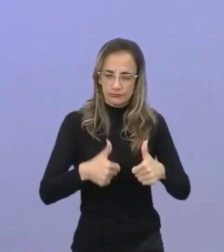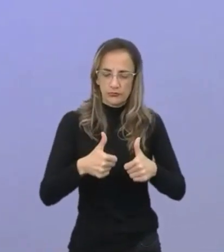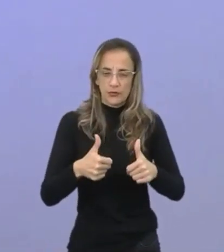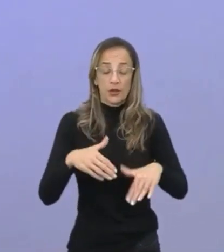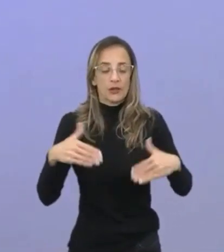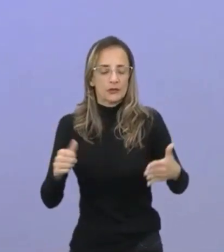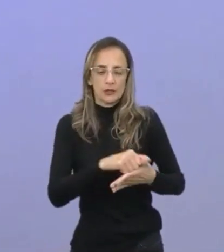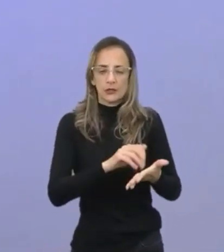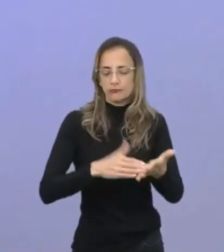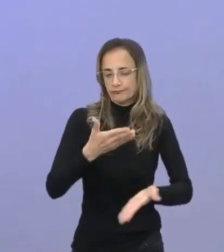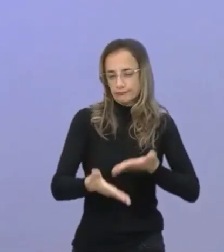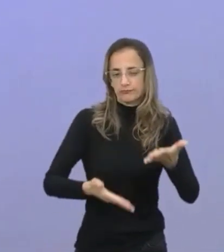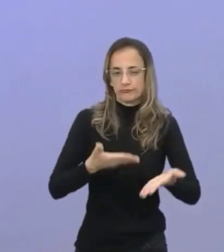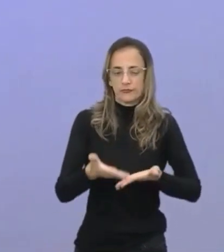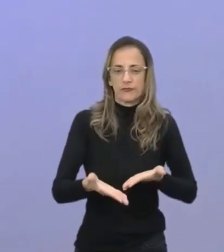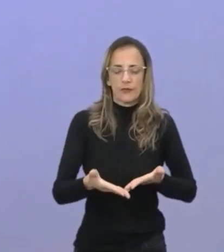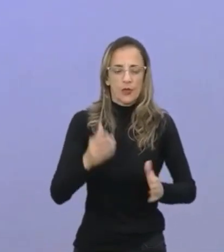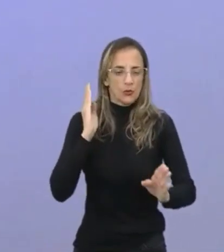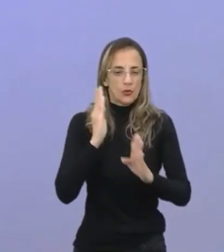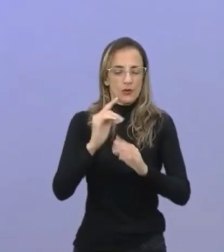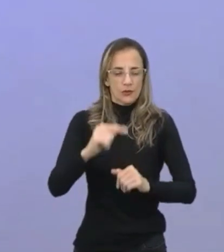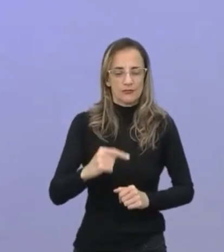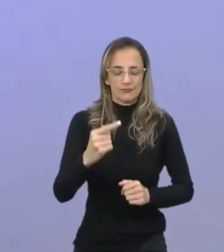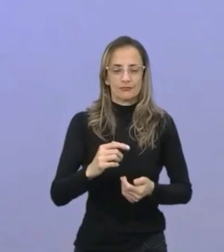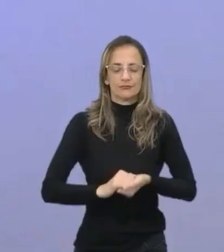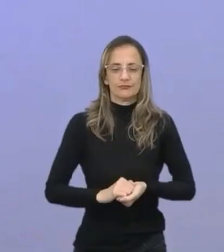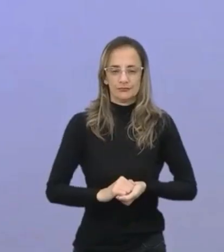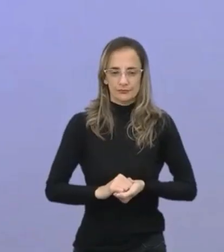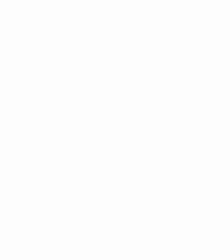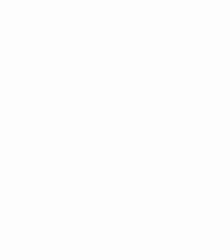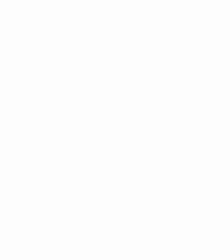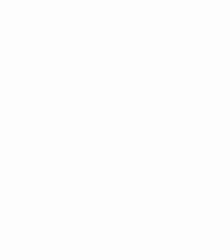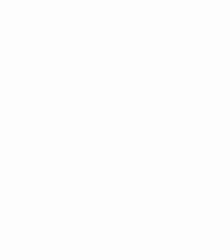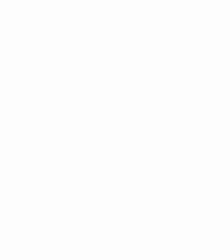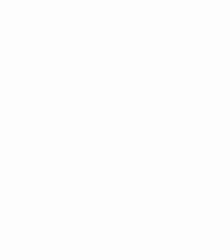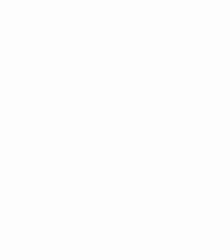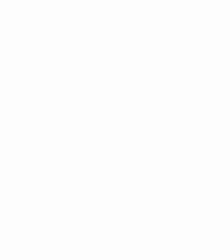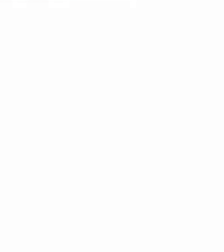com as atividades interativas e eu te vejo no próximo vídeo.